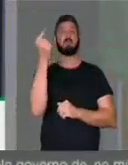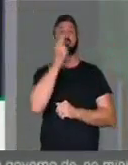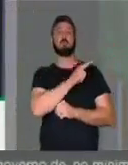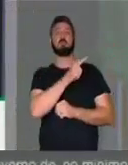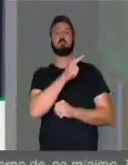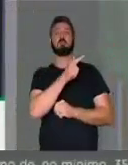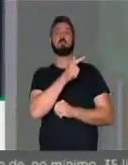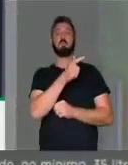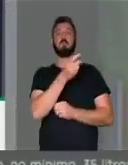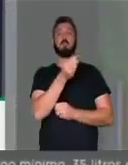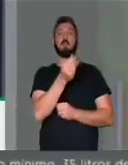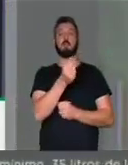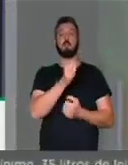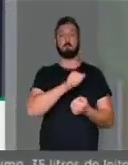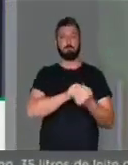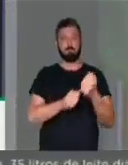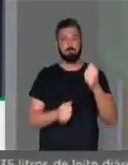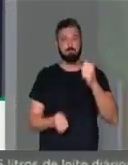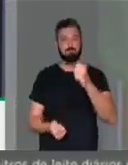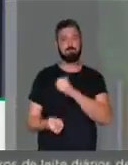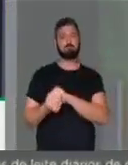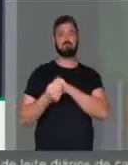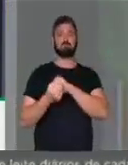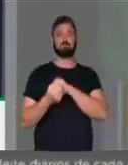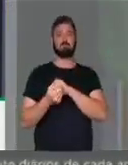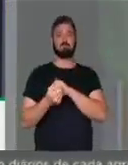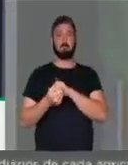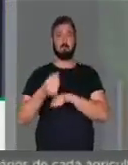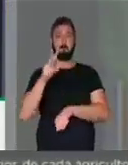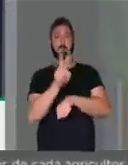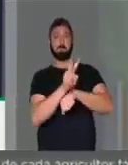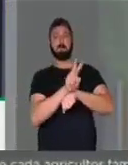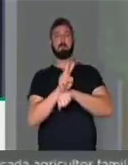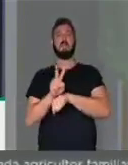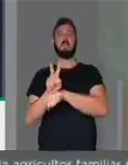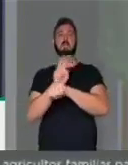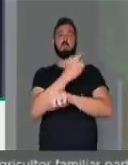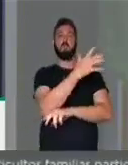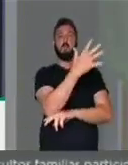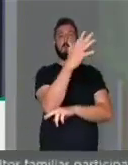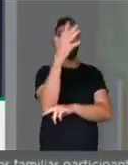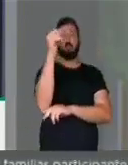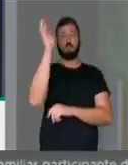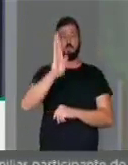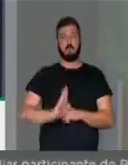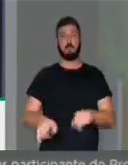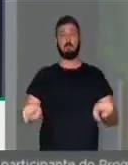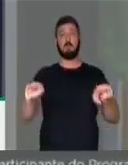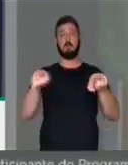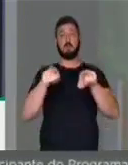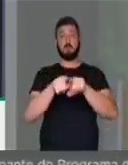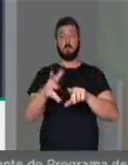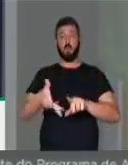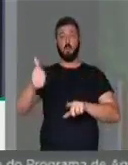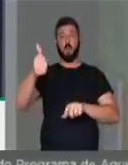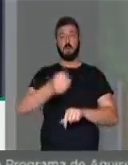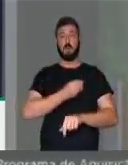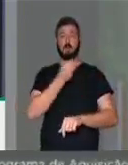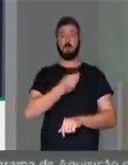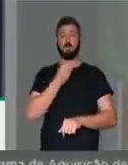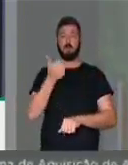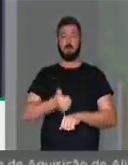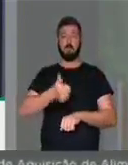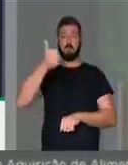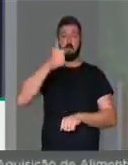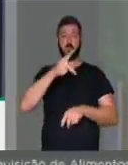para conseguir a adequada preservação do meio ambiente e da boa qualidade de